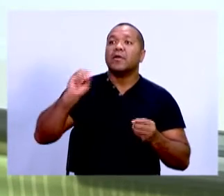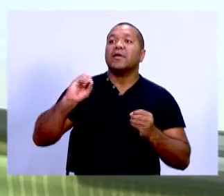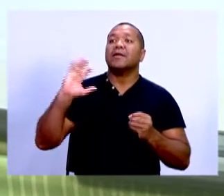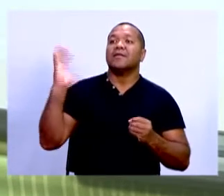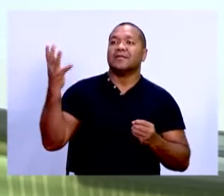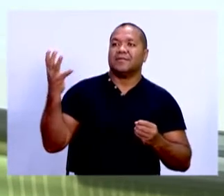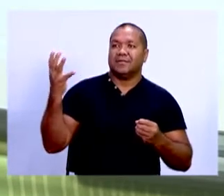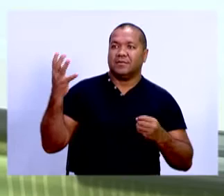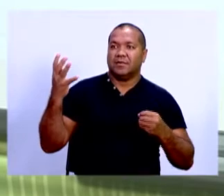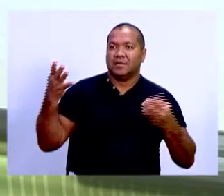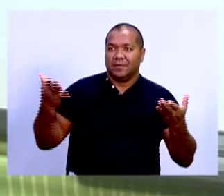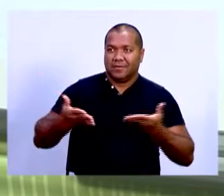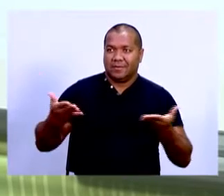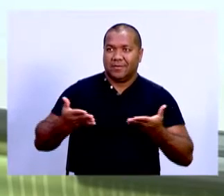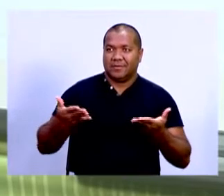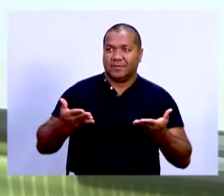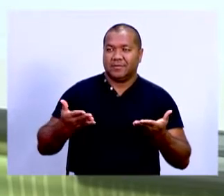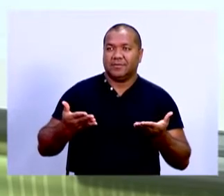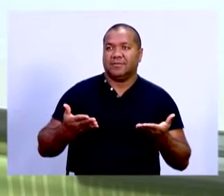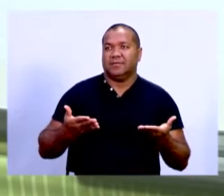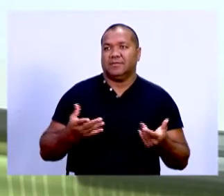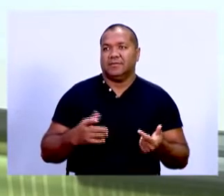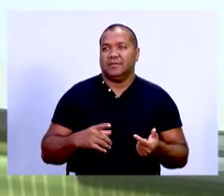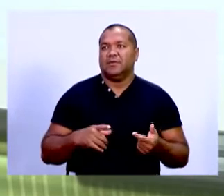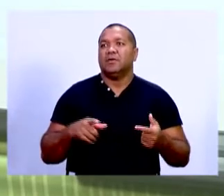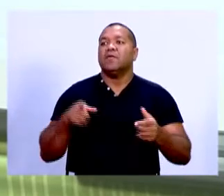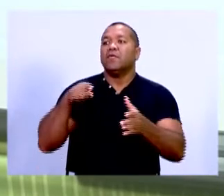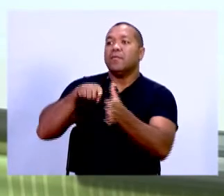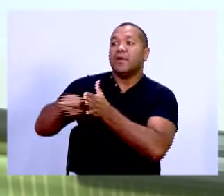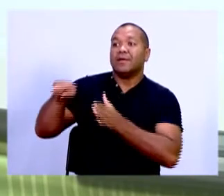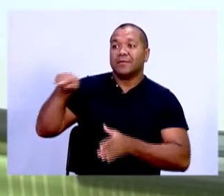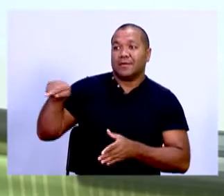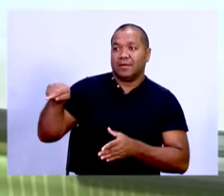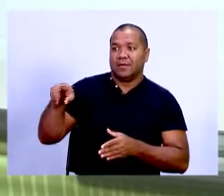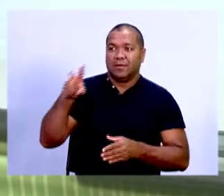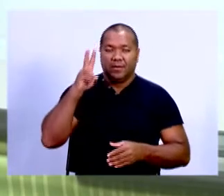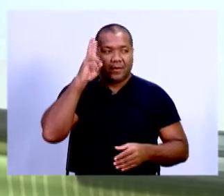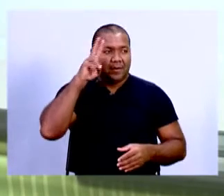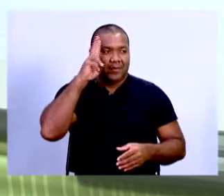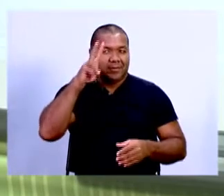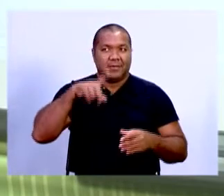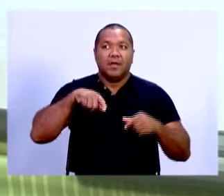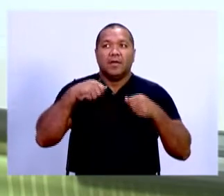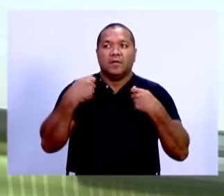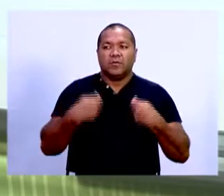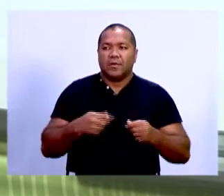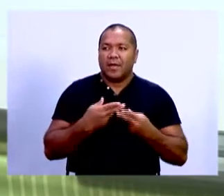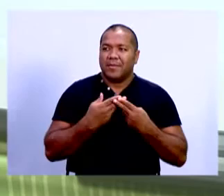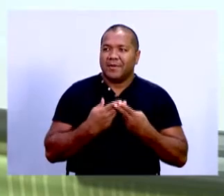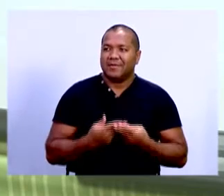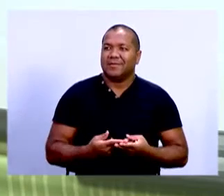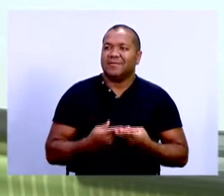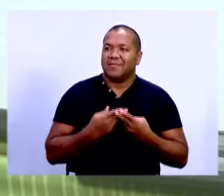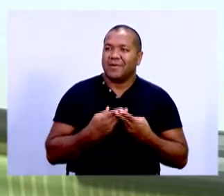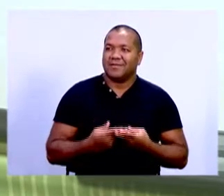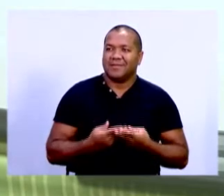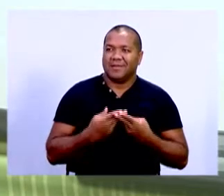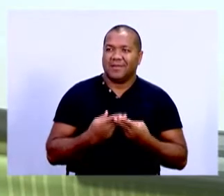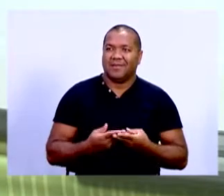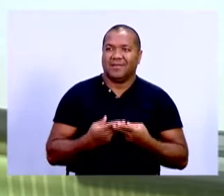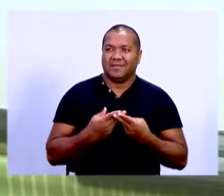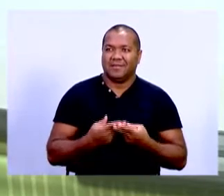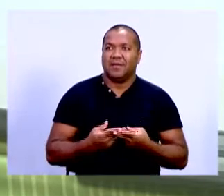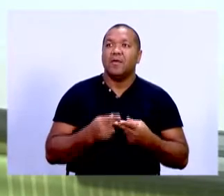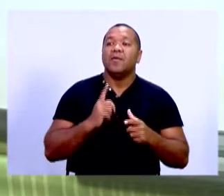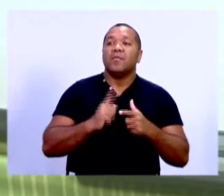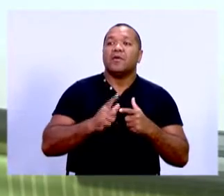acontecendo atualmente. E eu vou perguntar para o meu cliente. Lembrem-se, toda a paciência do mundo, porque o